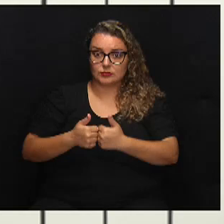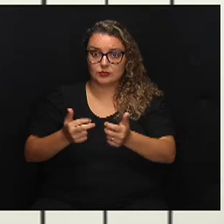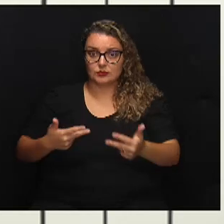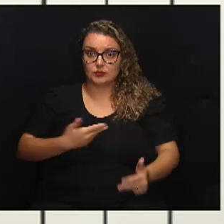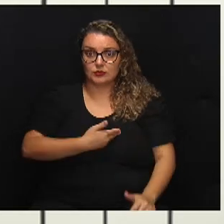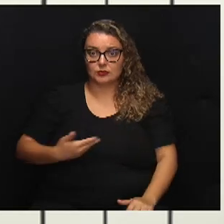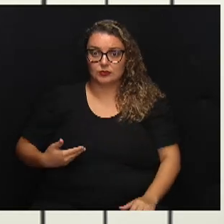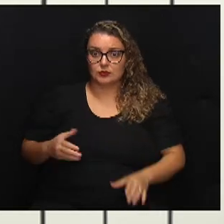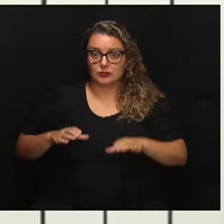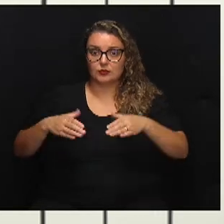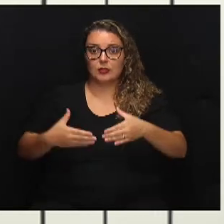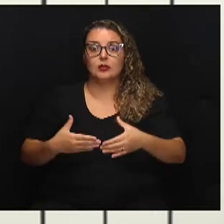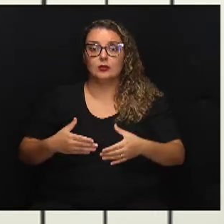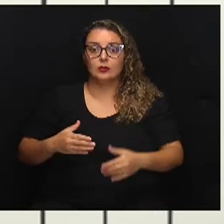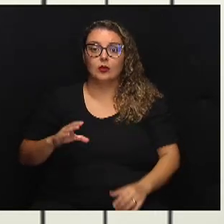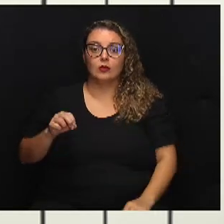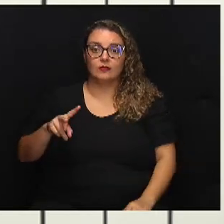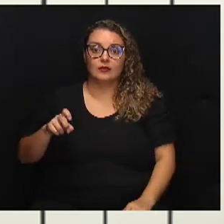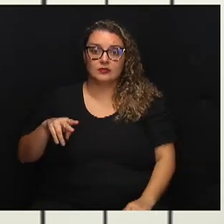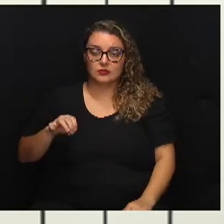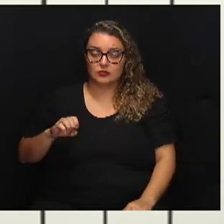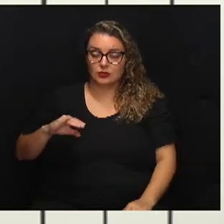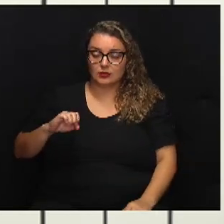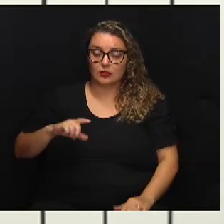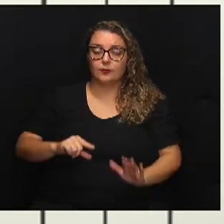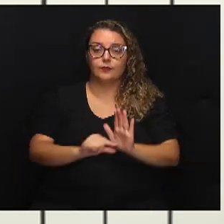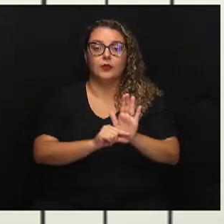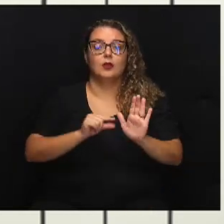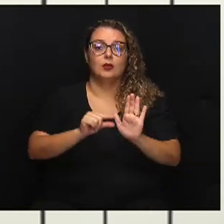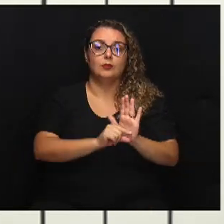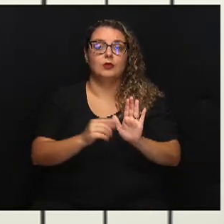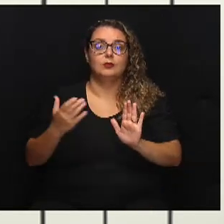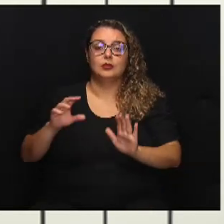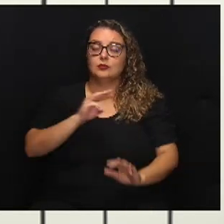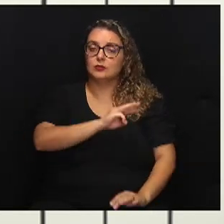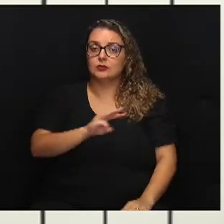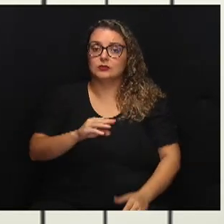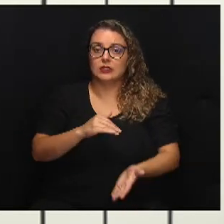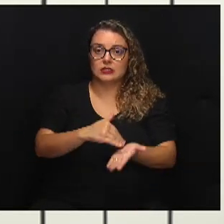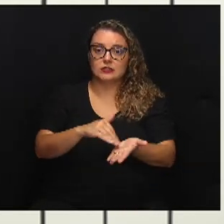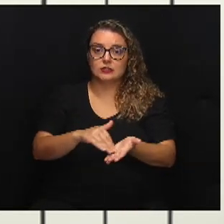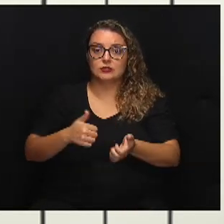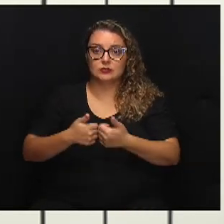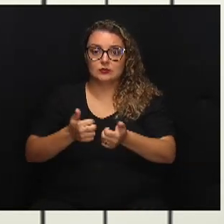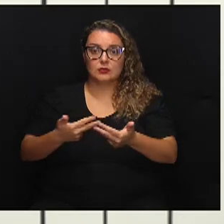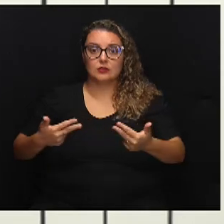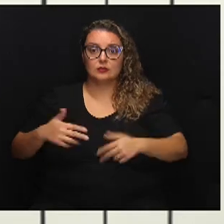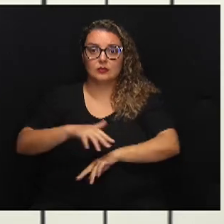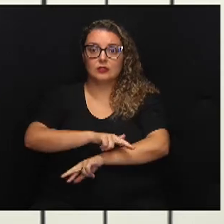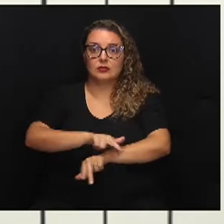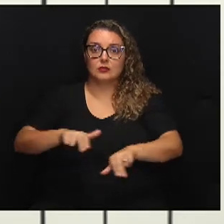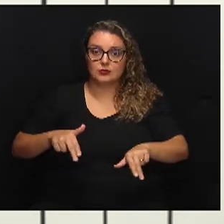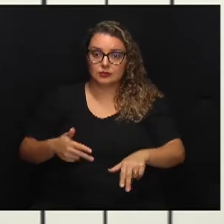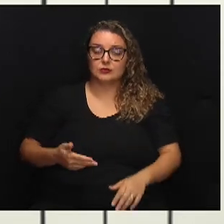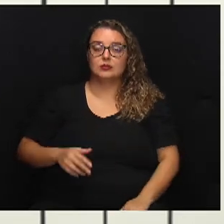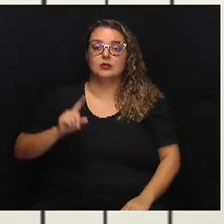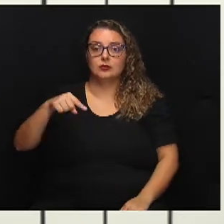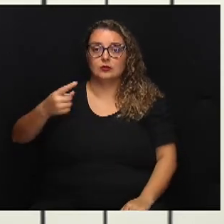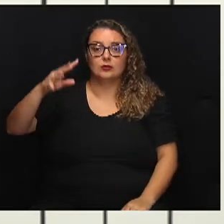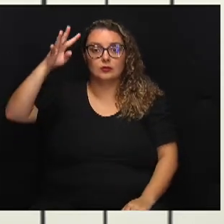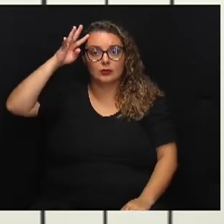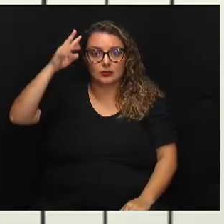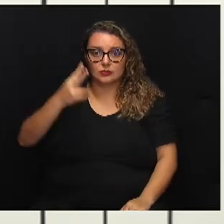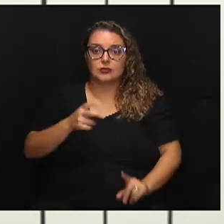coletivo convencional. A minuta será publicada no site da Secretaria de Transportes na próxima quarta-feira, dia 2 de abril.